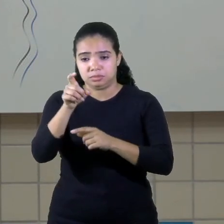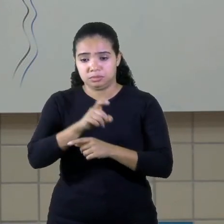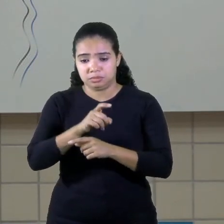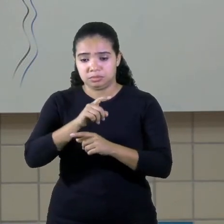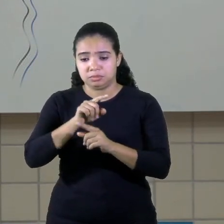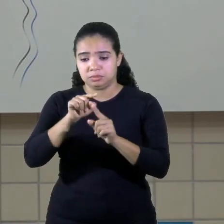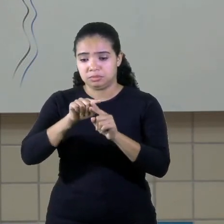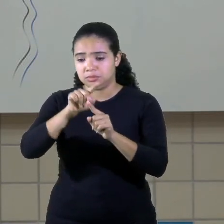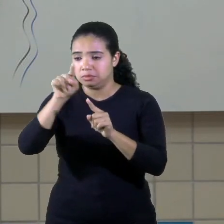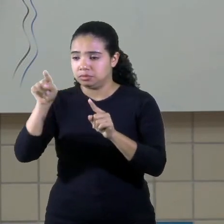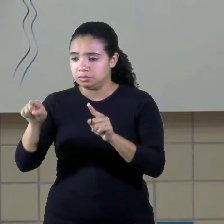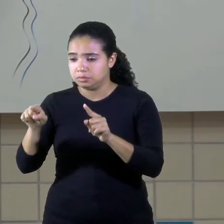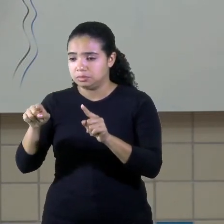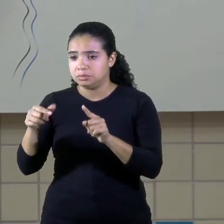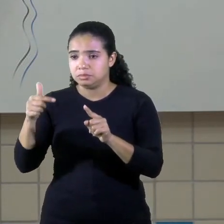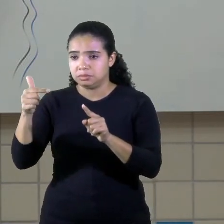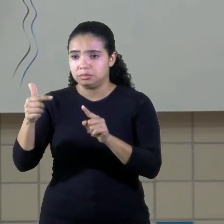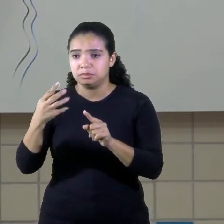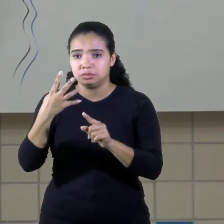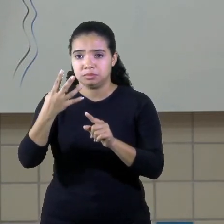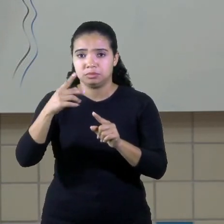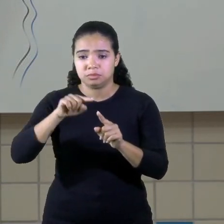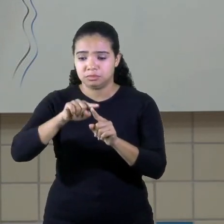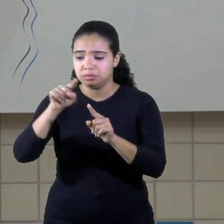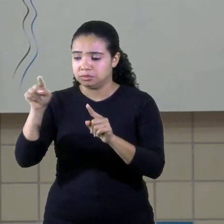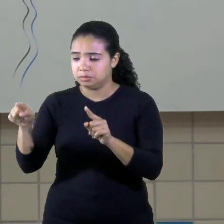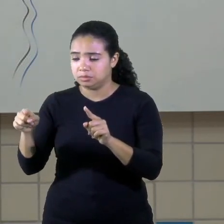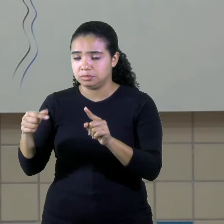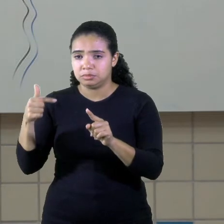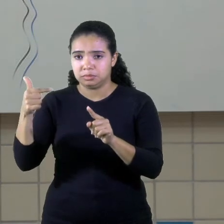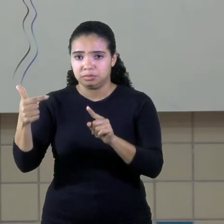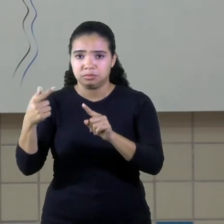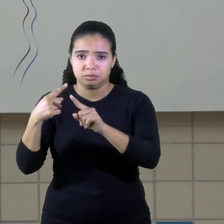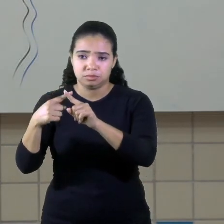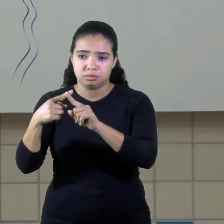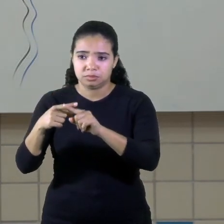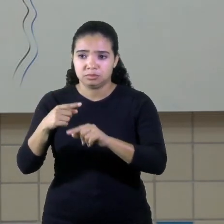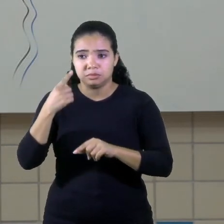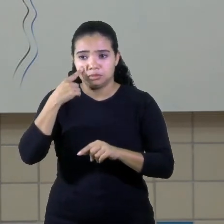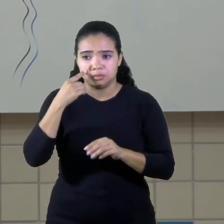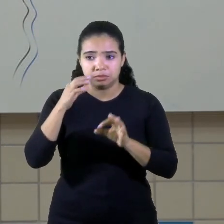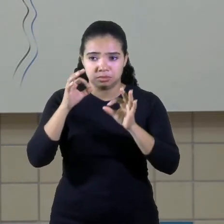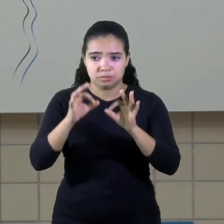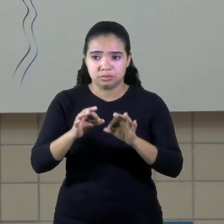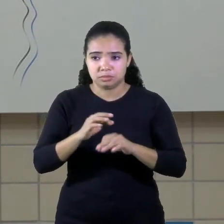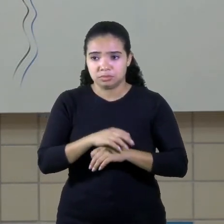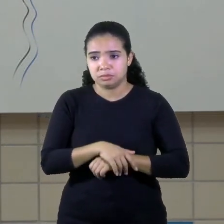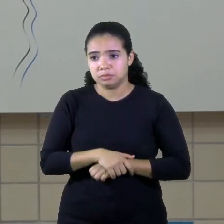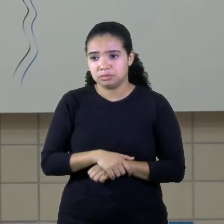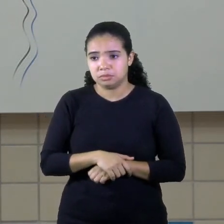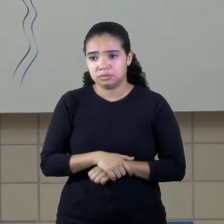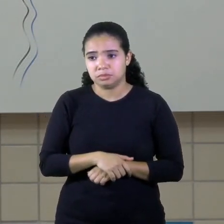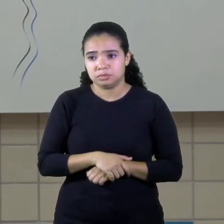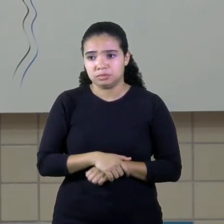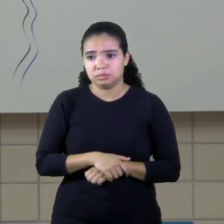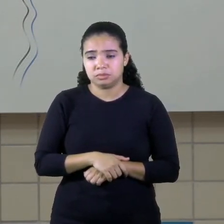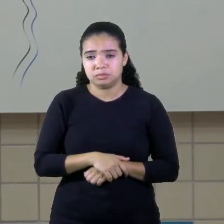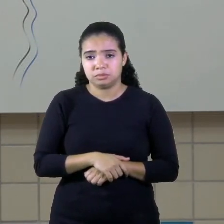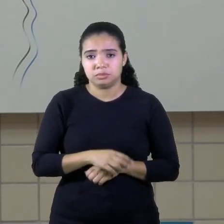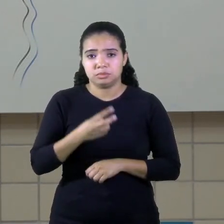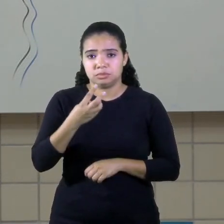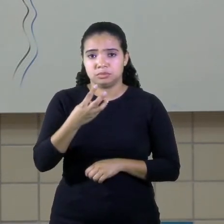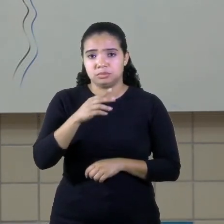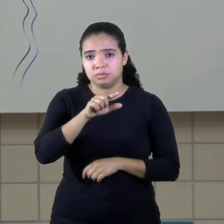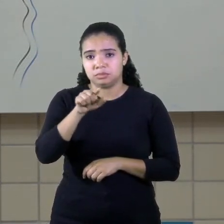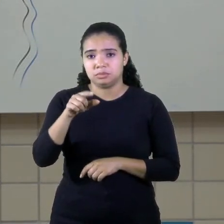2 e o 4 multiplicado por 2. Vou dar só uma conferida se houver algum erro de cálculo. 3 vezes x, 3x, 3 vezes